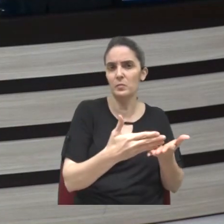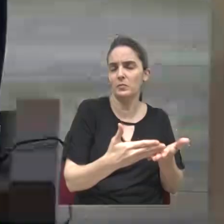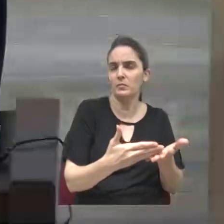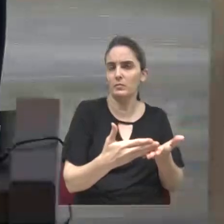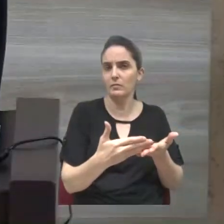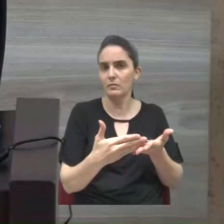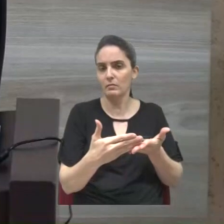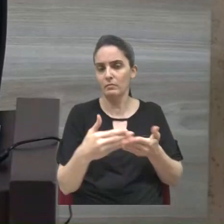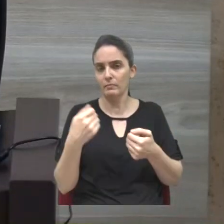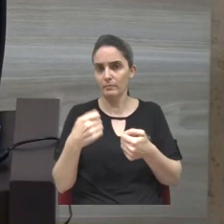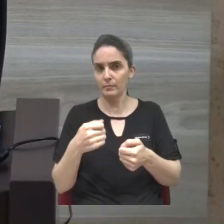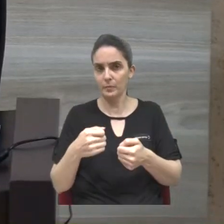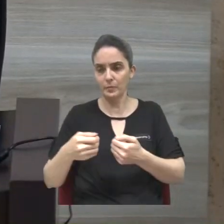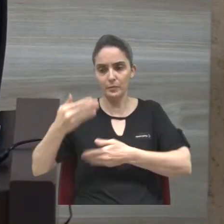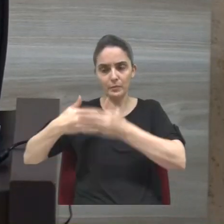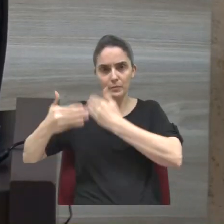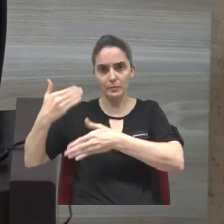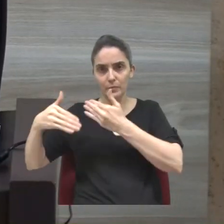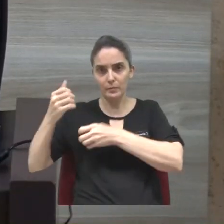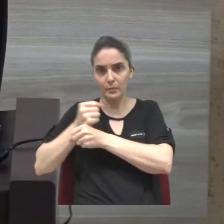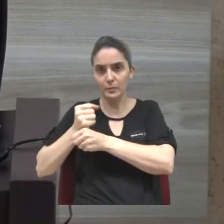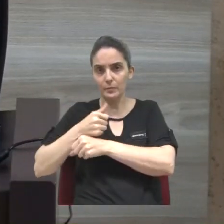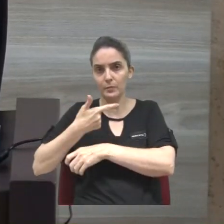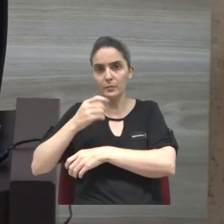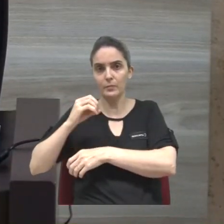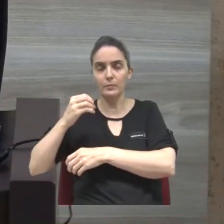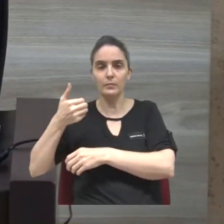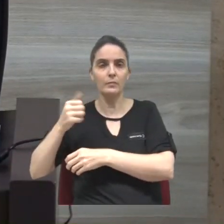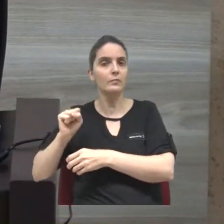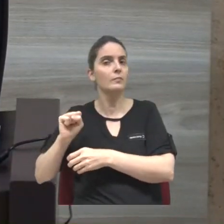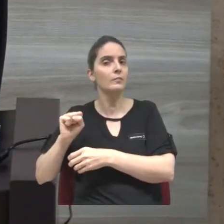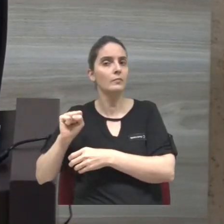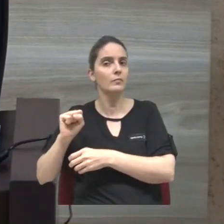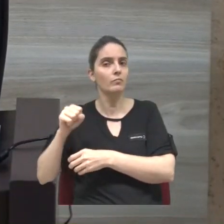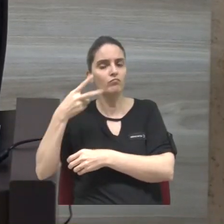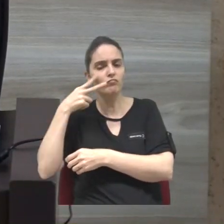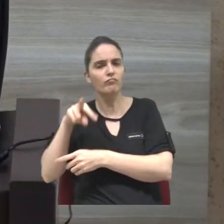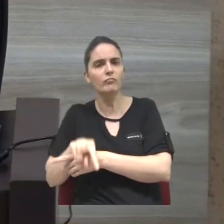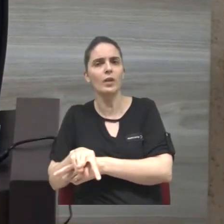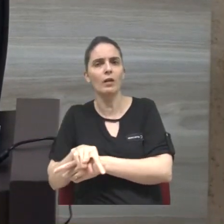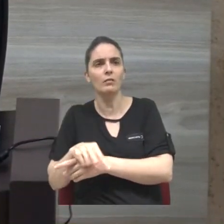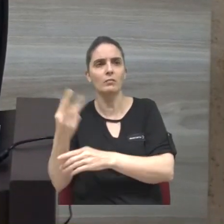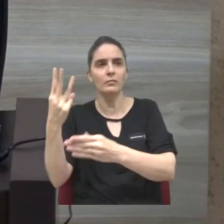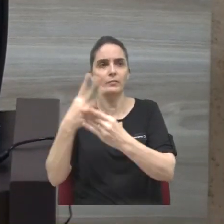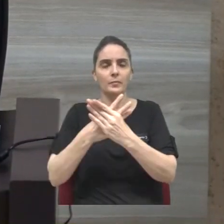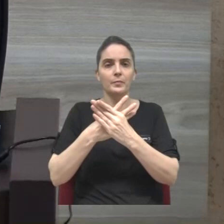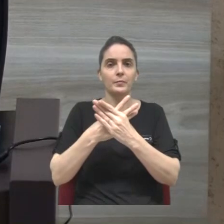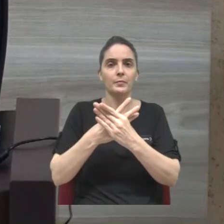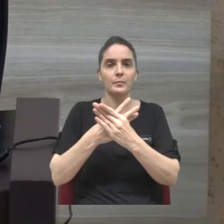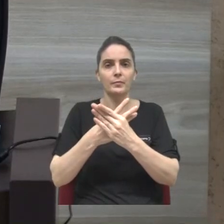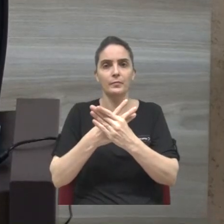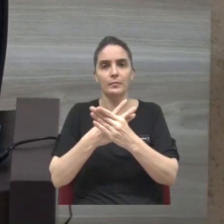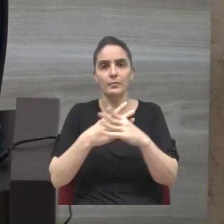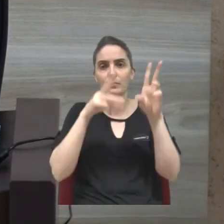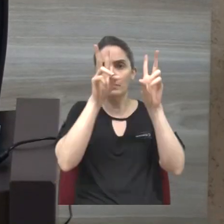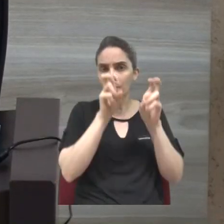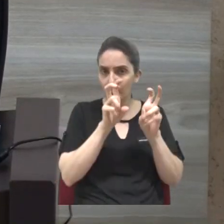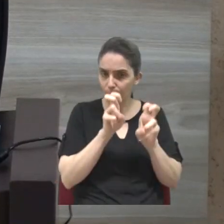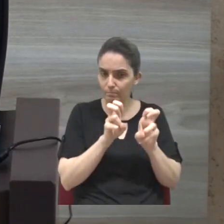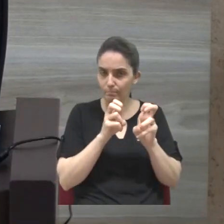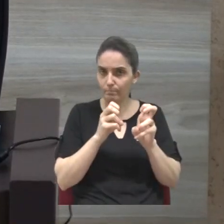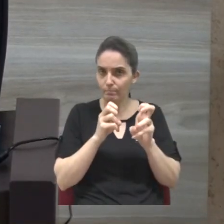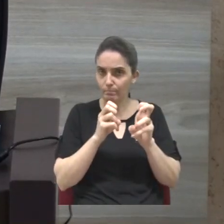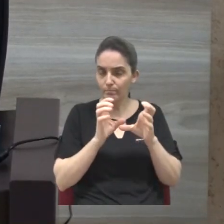ano de 2018, quando foi instalada na Câmara Municipal de Limeira a Comissão de Assuntos Relevantes em apoio dos